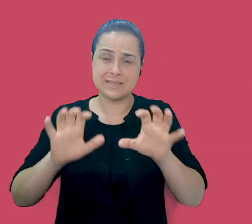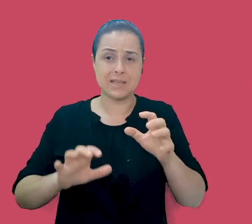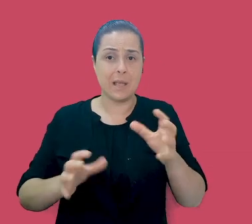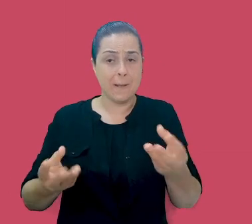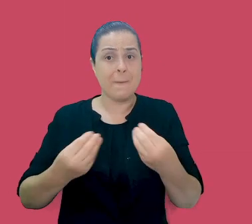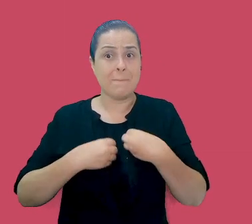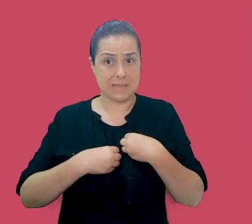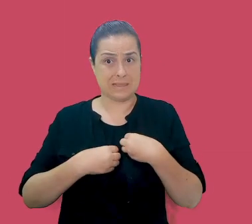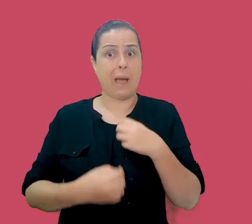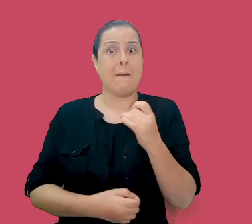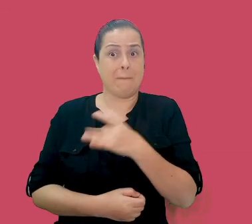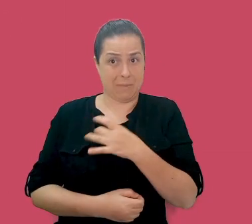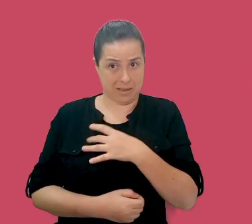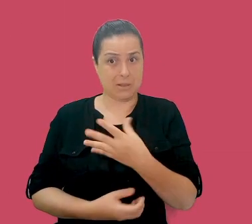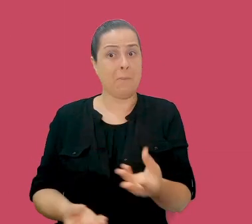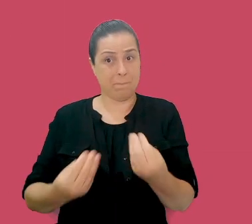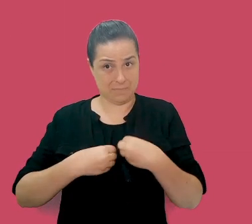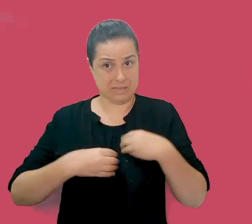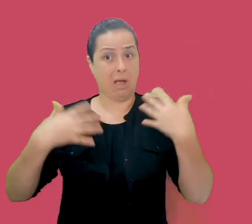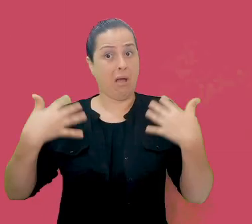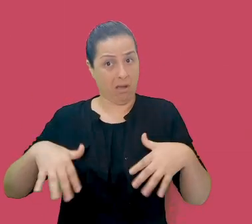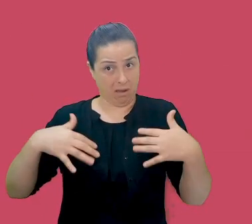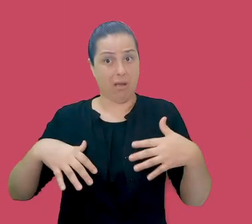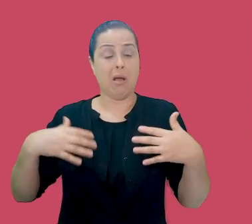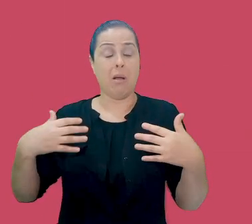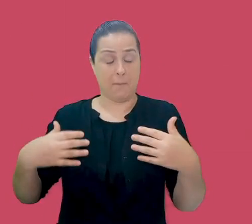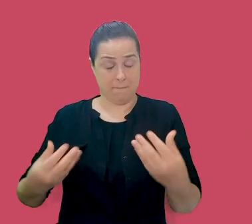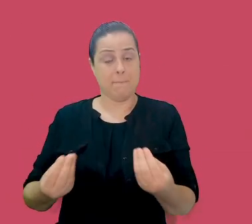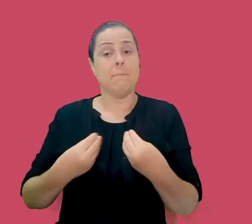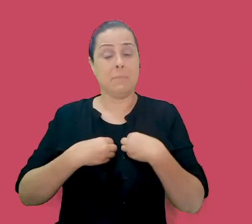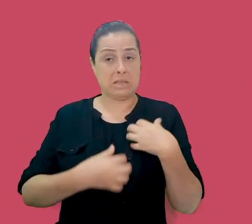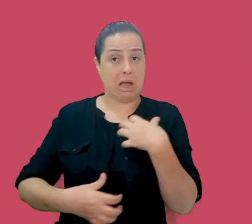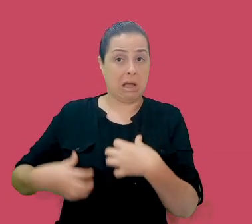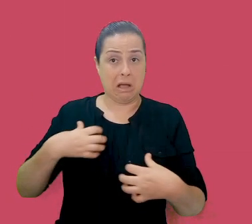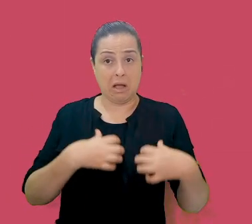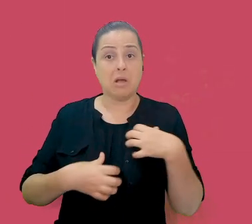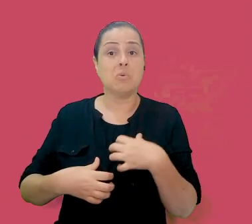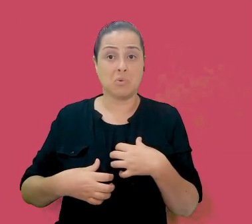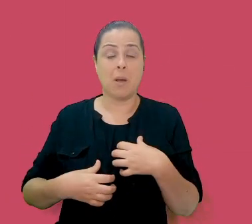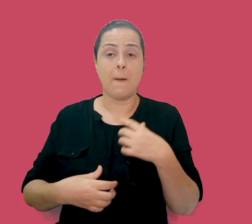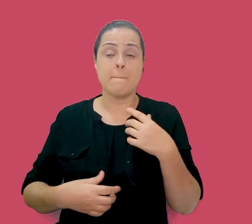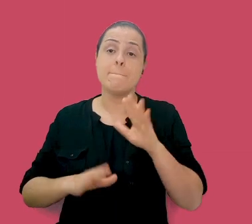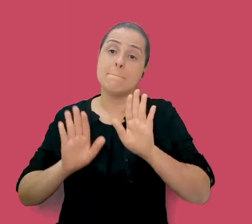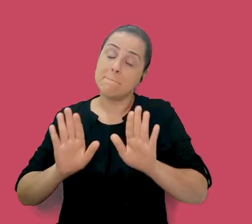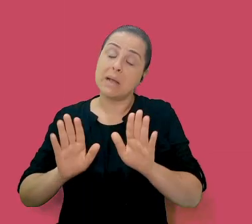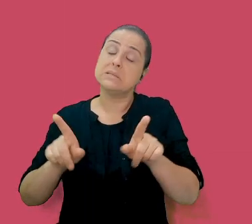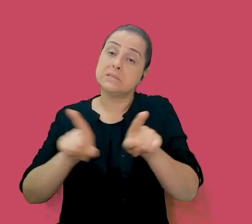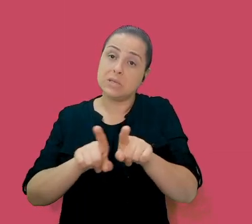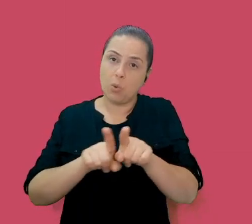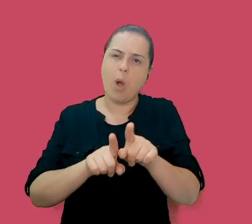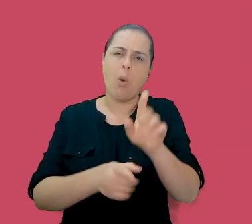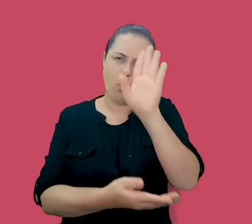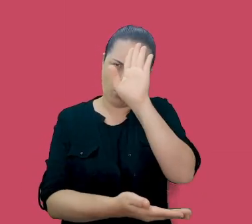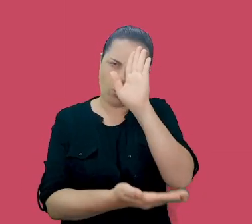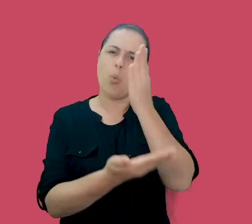um pouco, né, que me apavoram um pouco, que me dão um pouco de medo, mas ao mesmo tempo eu confio